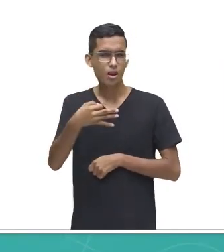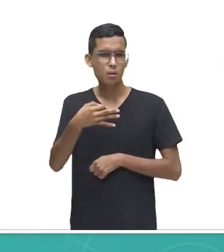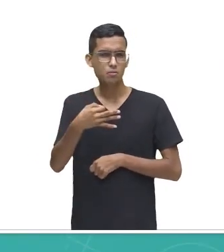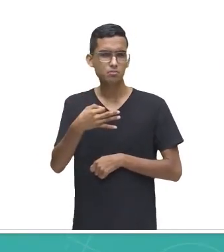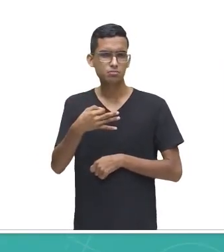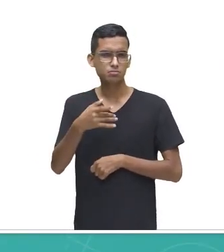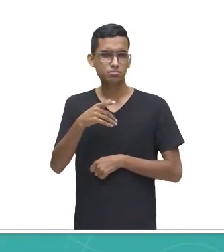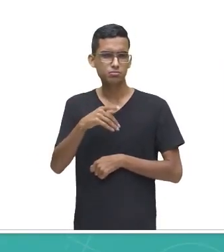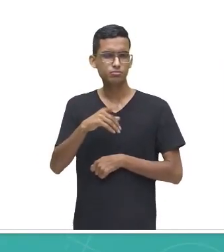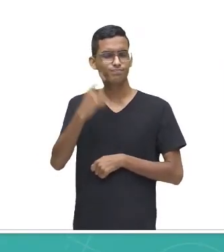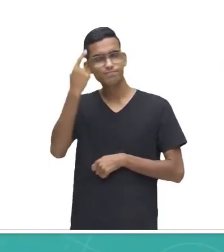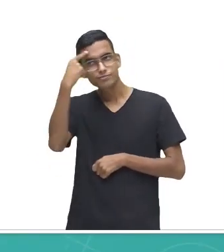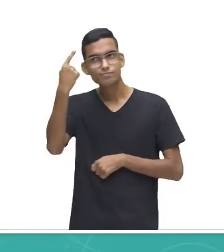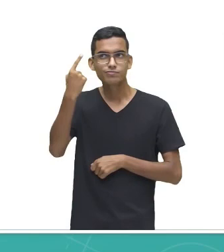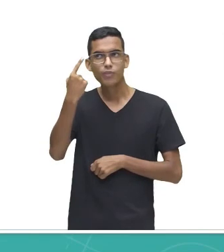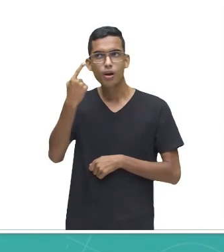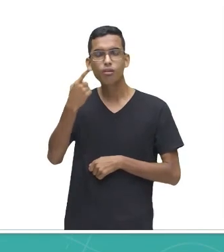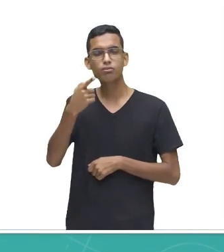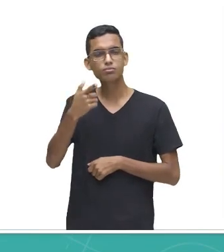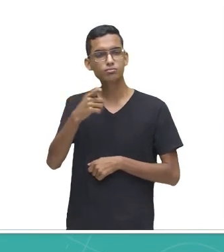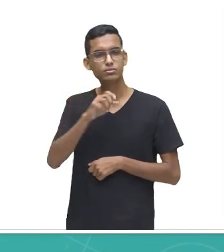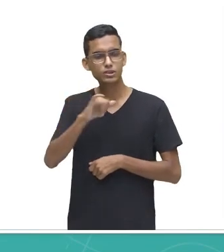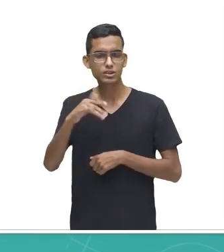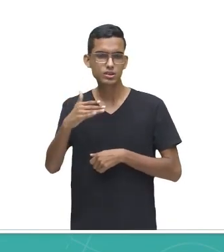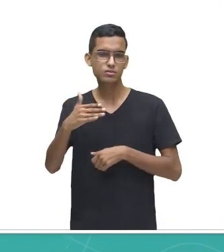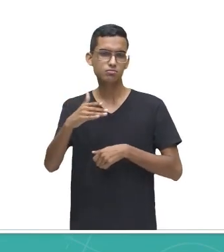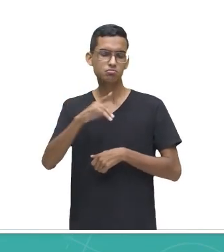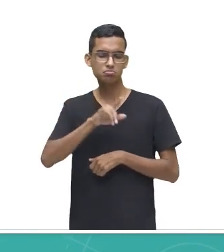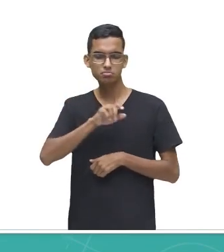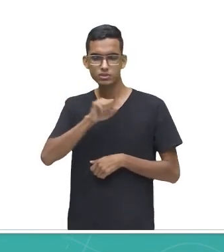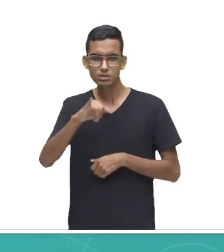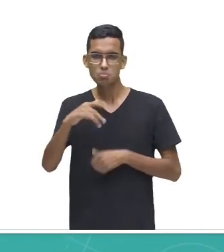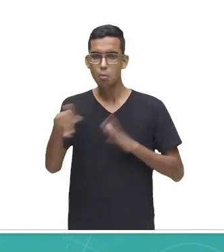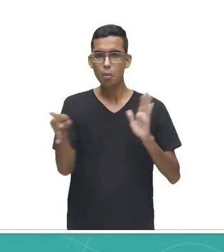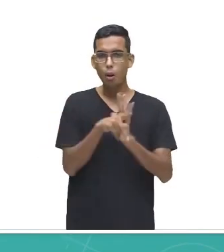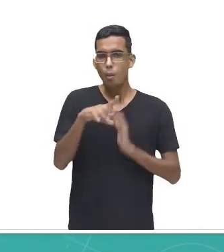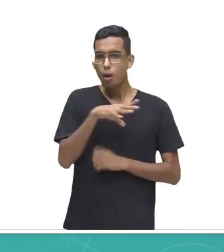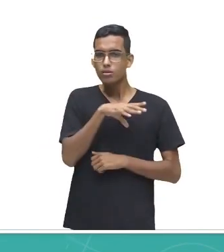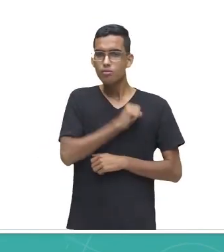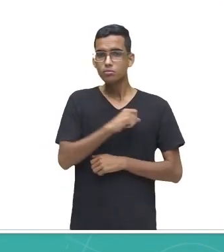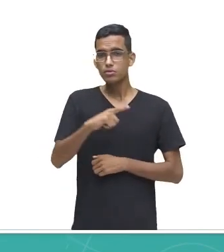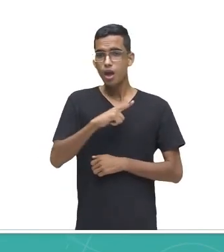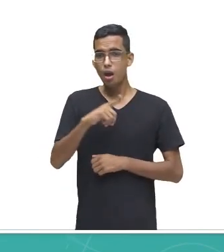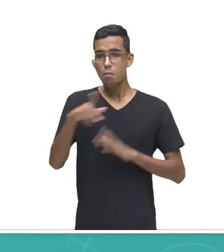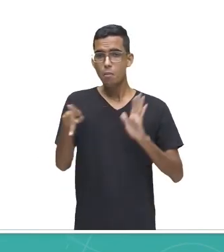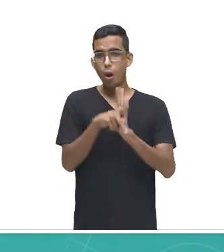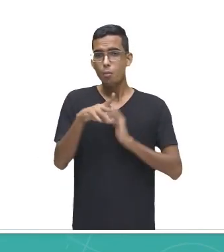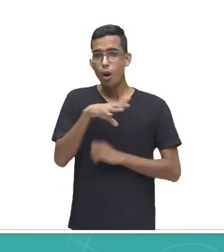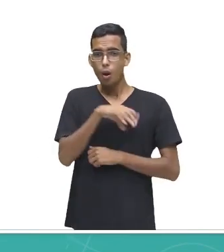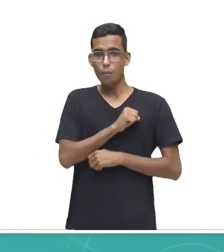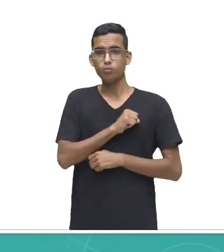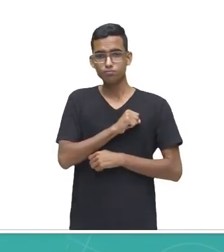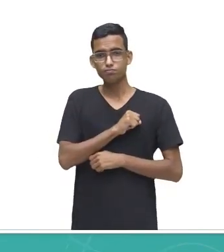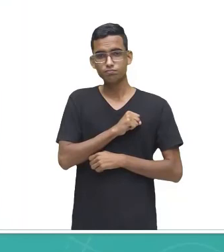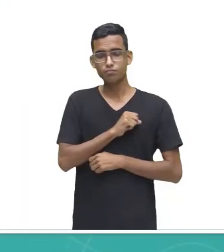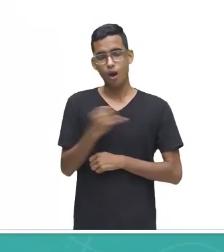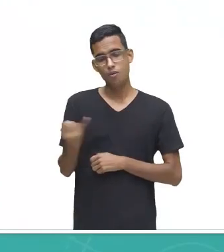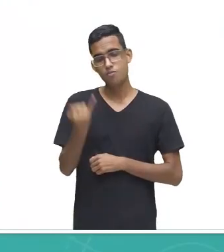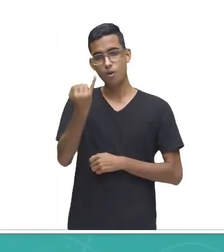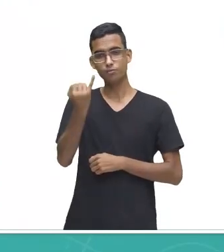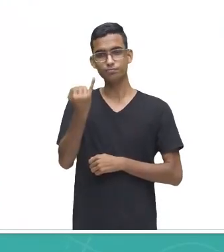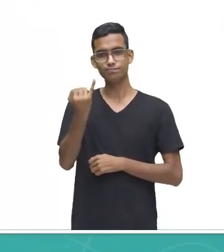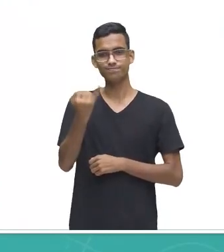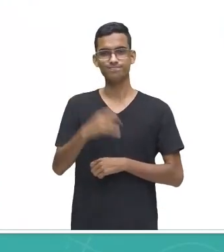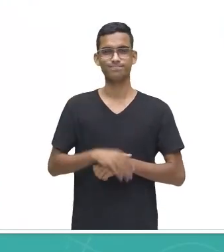E diante do outro, se ame. Isso é importante. Tá bom? Vamos para a questão número